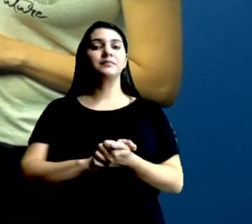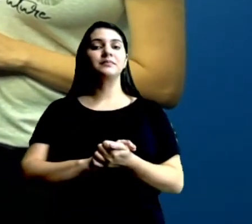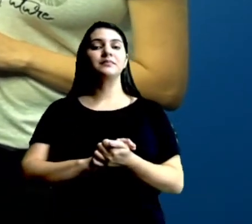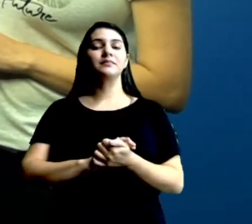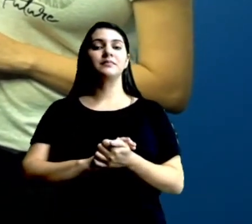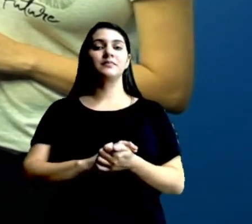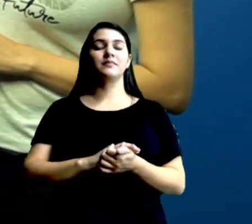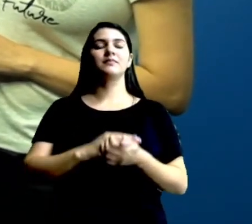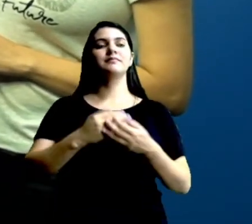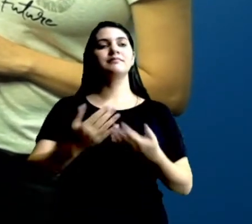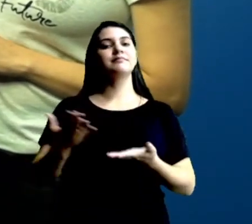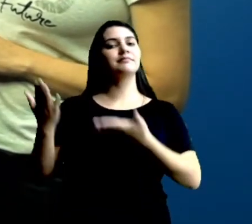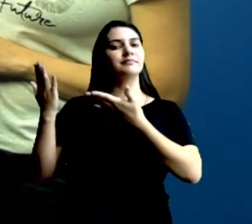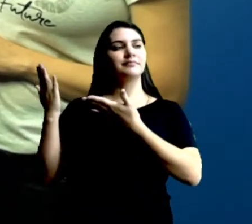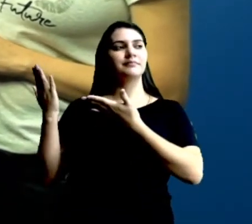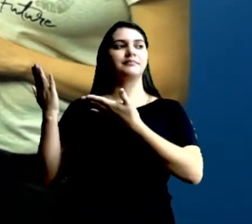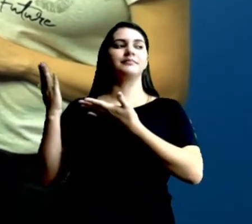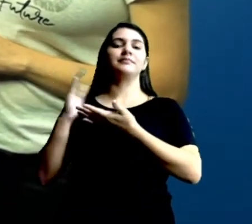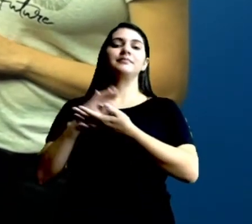gente vai aqui